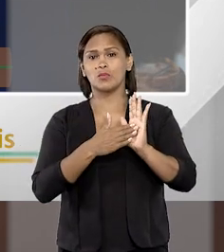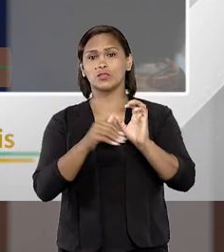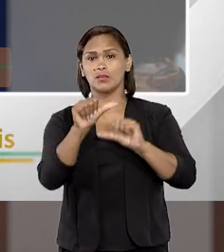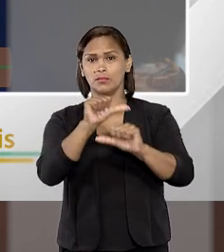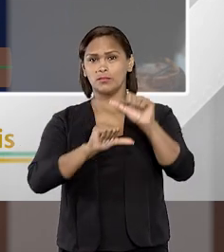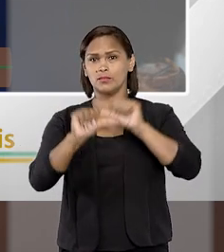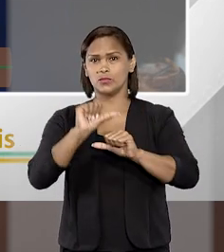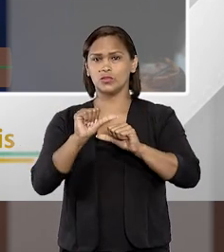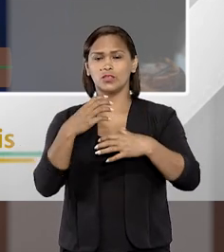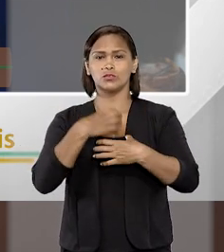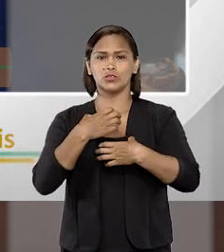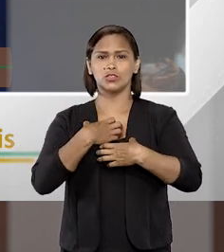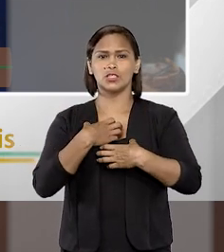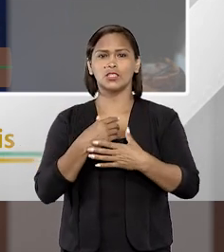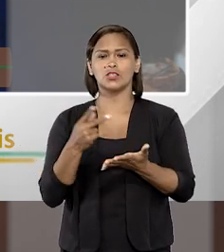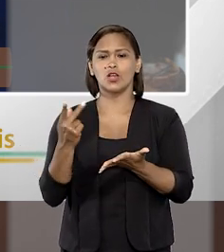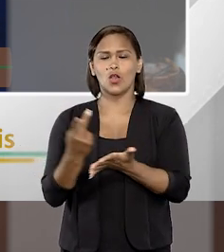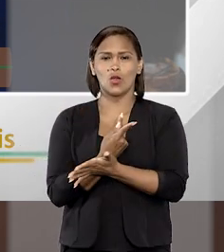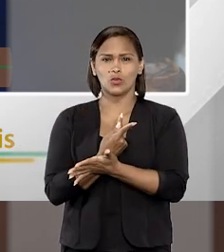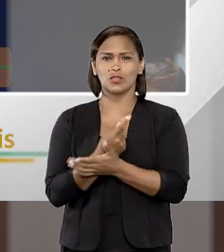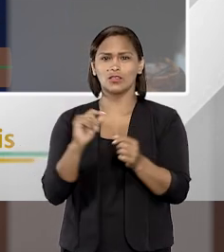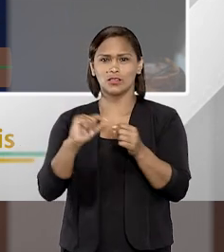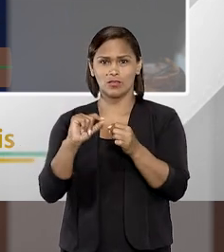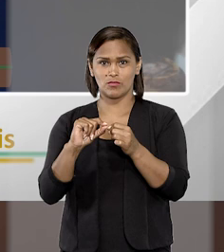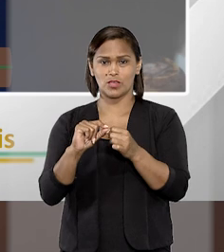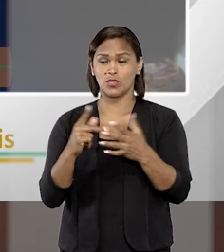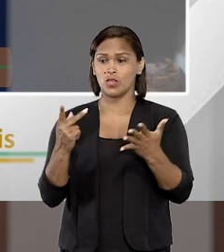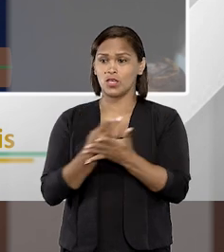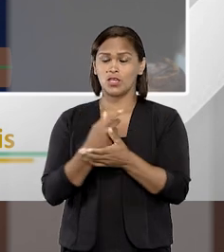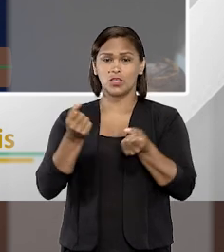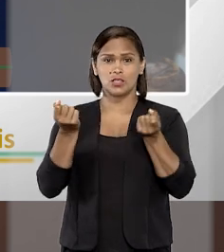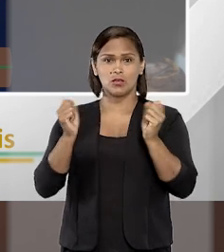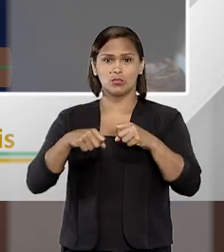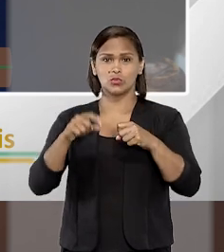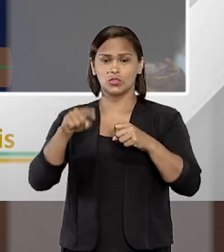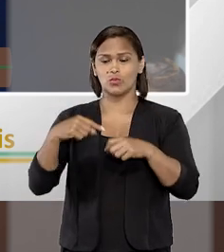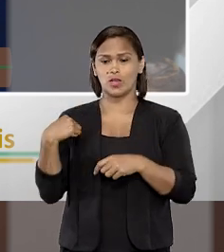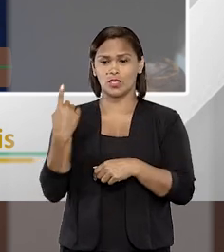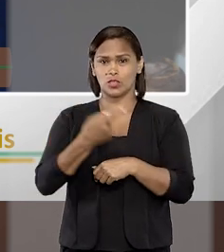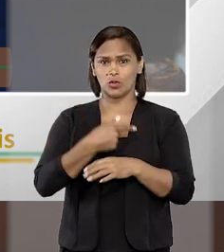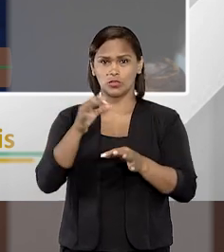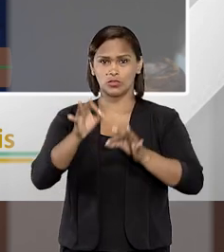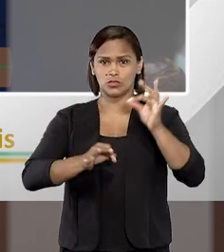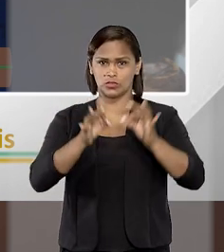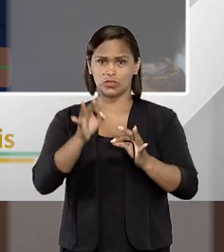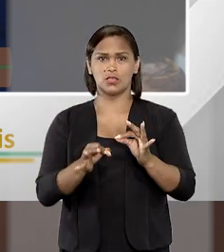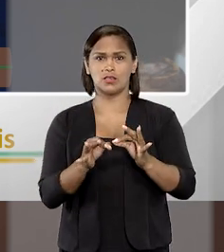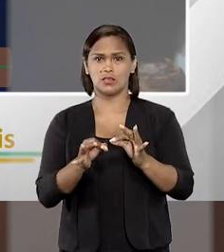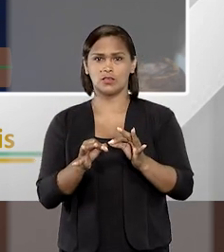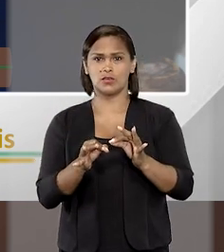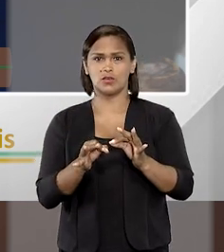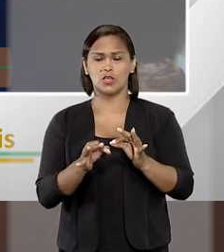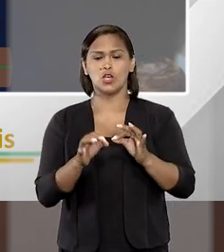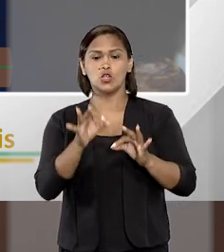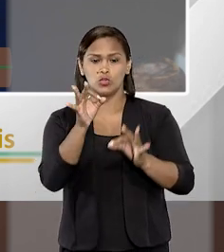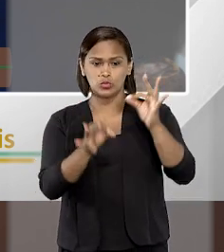mudar a maneira como temos feito de conhecimentos então caberá a nós podemos iar